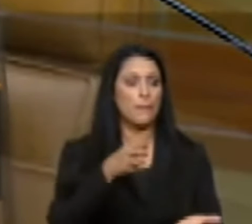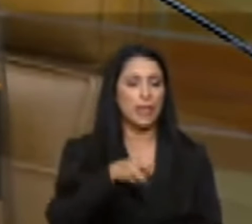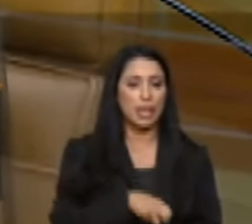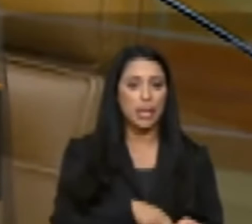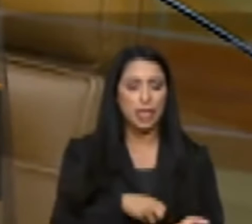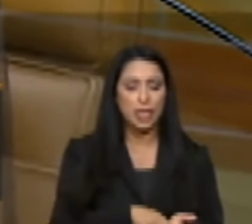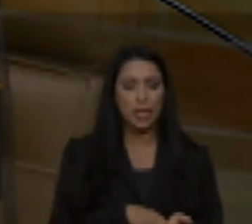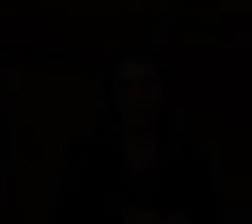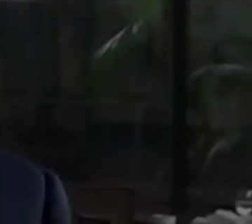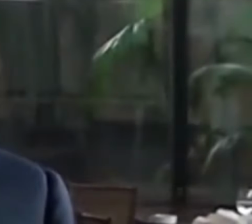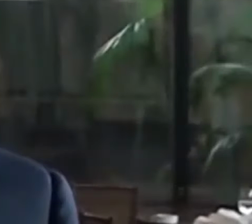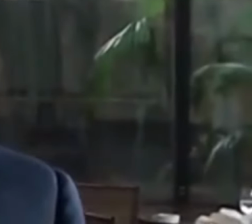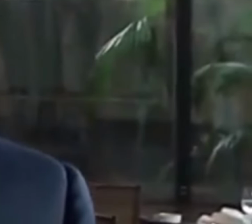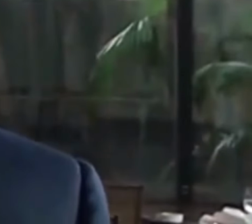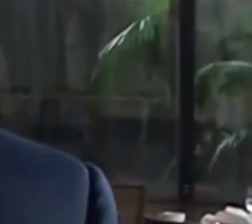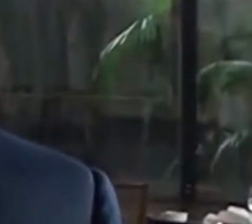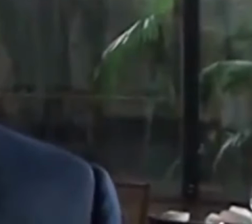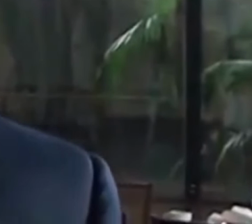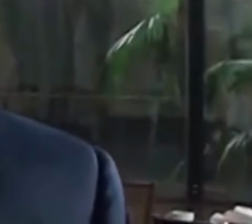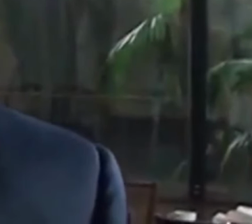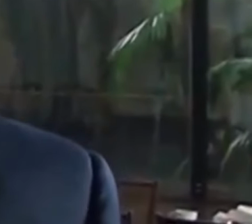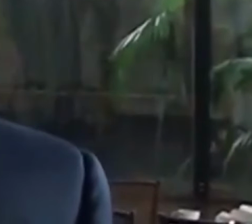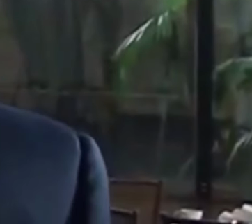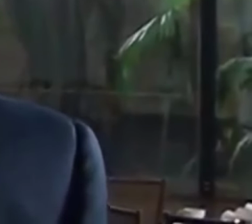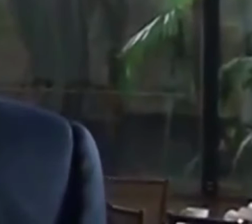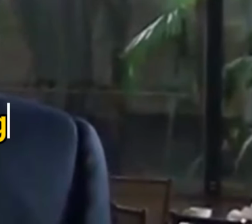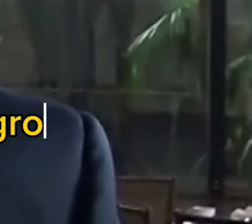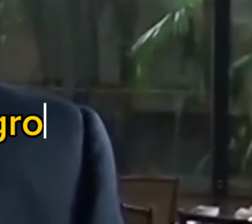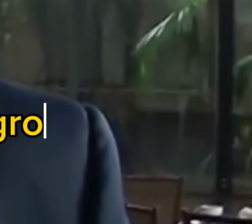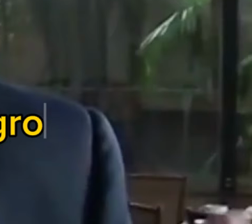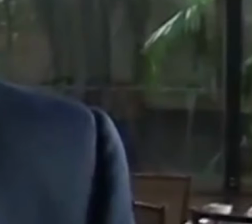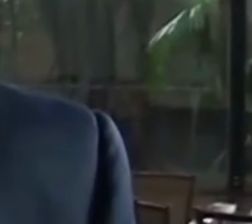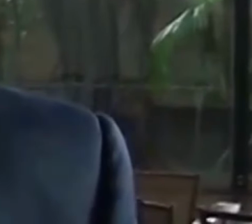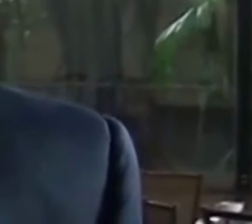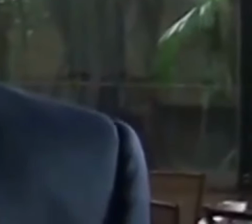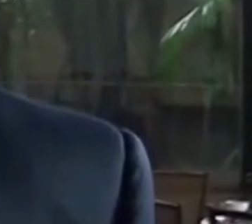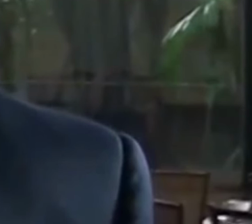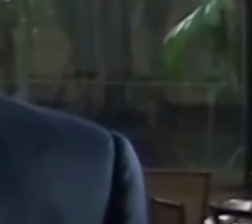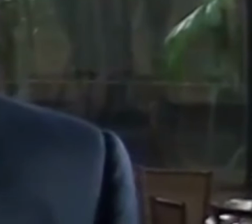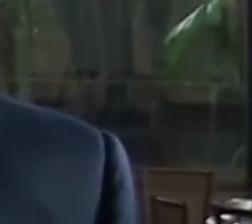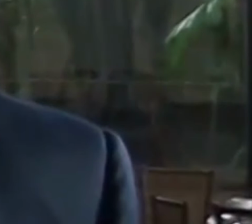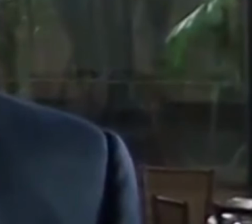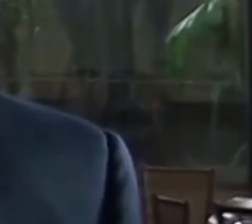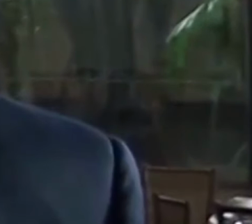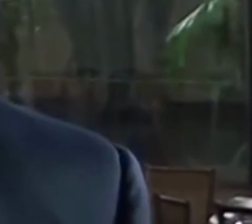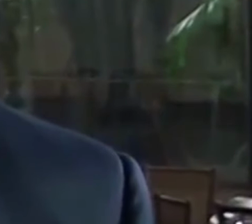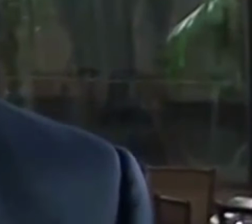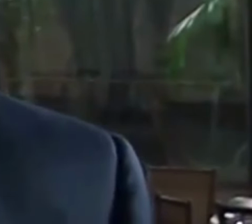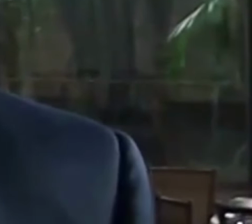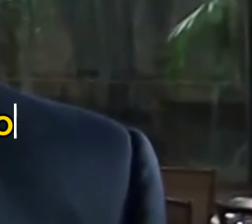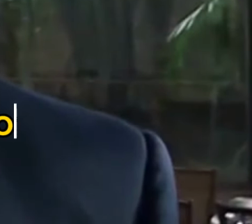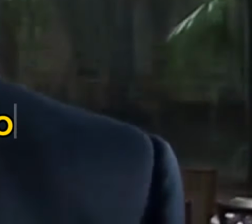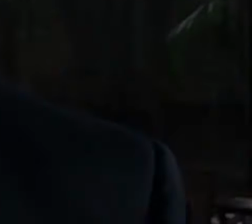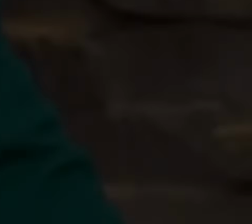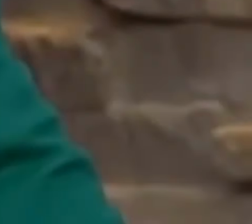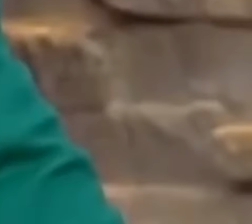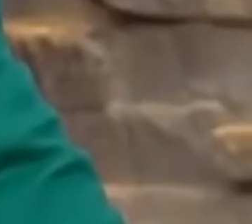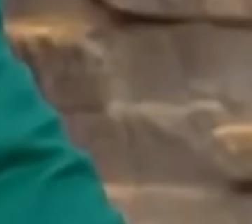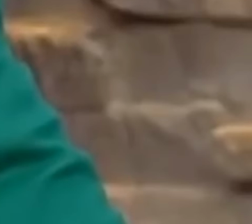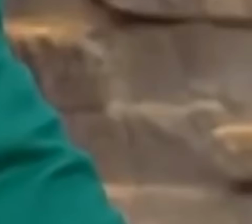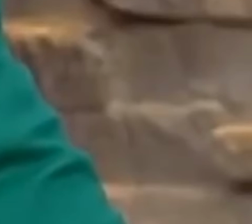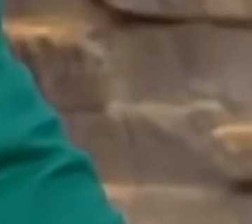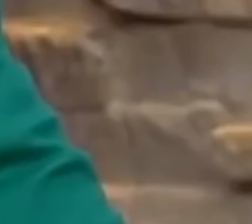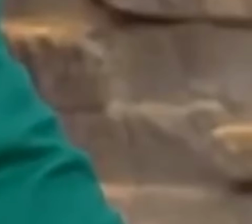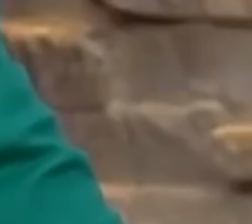mais 60 dias. Moraes manteve o inquérito aberto contra Maia Nigri por causa de mensagens trocadas com Bolsonaro e